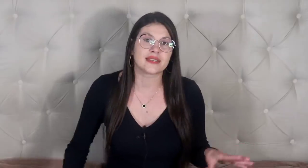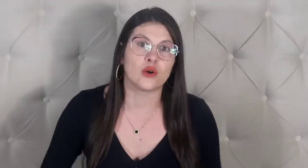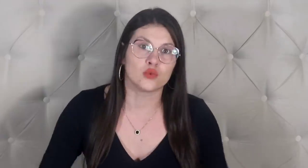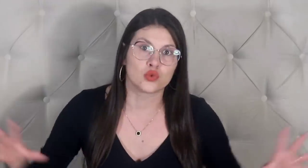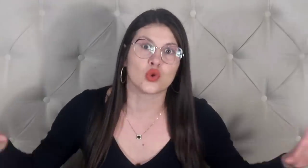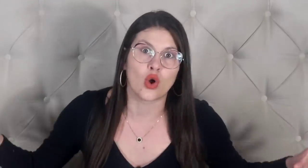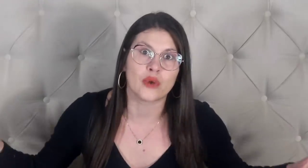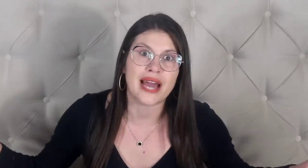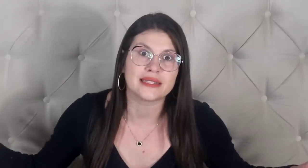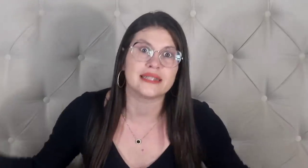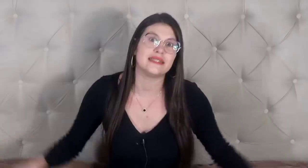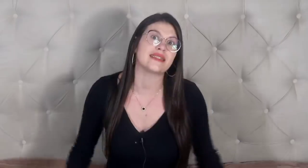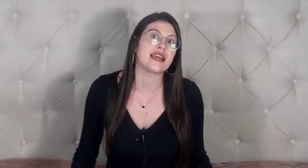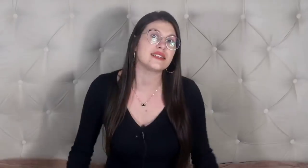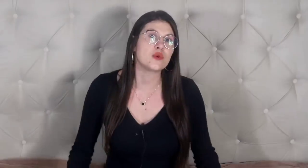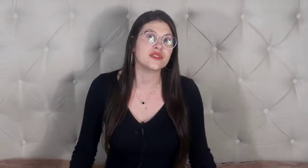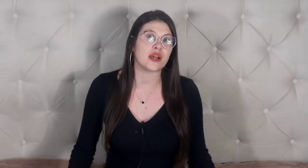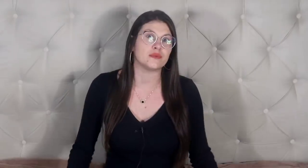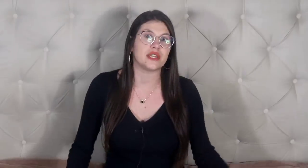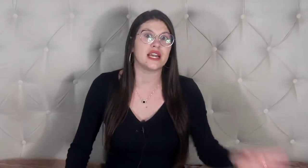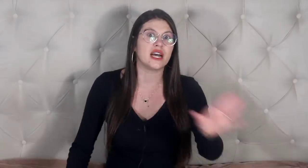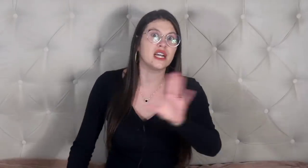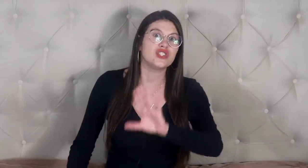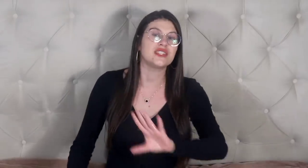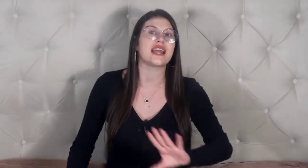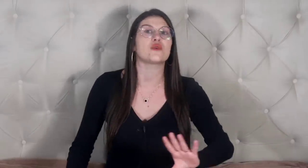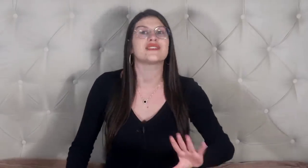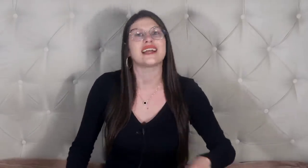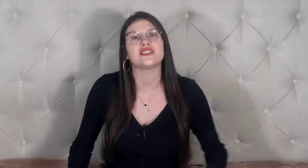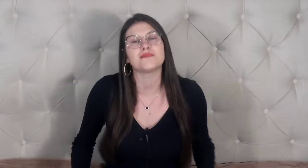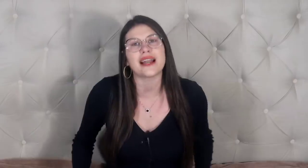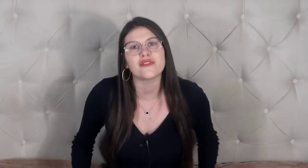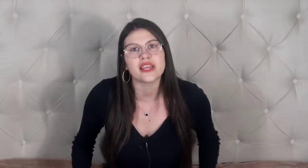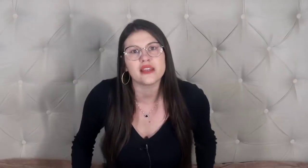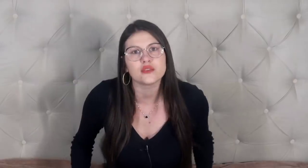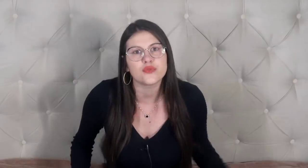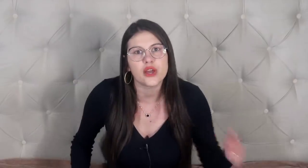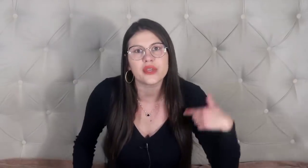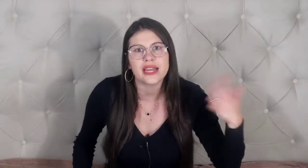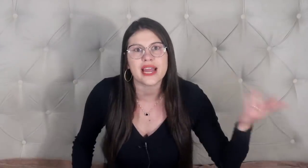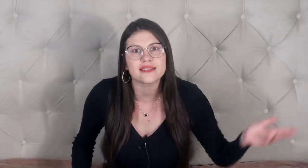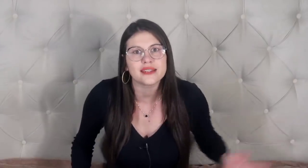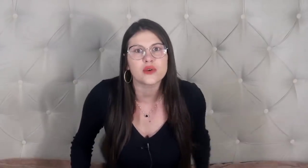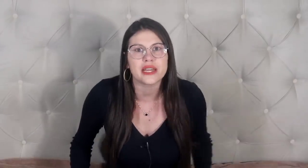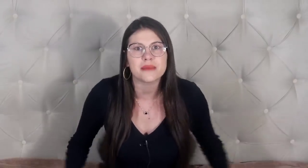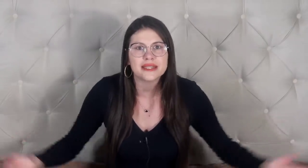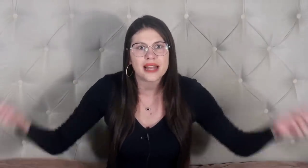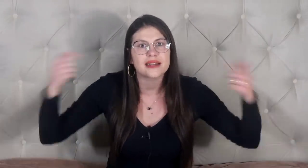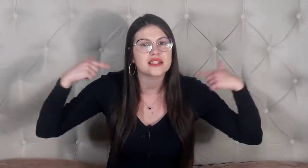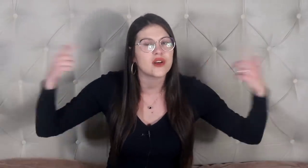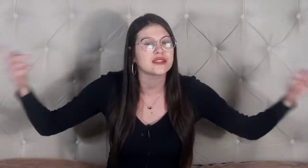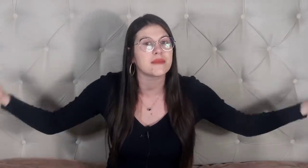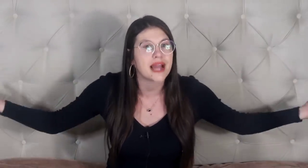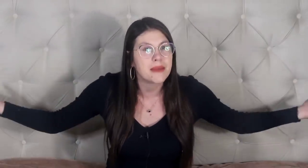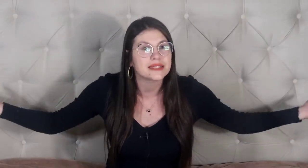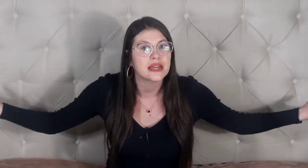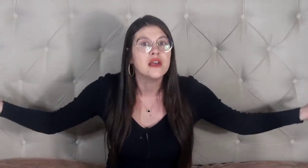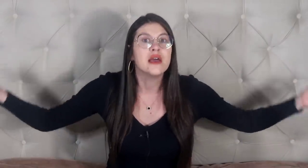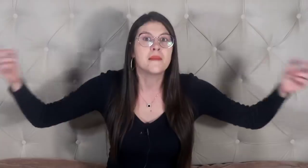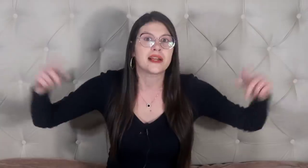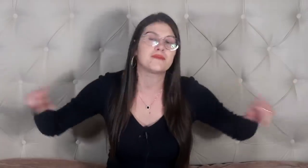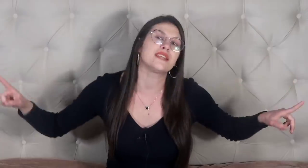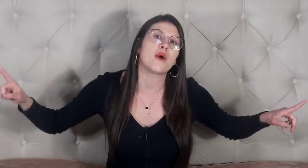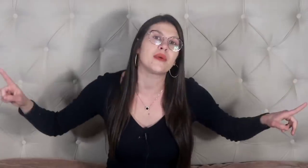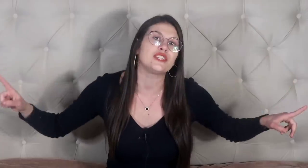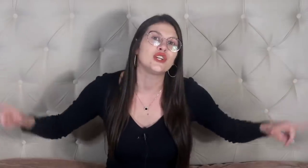que a operação Tudo ou Nada está em execução. E antes de ser acusada de espalhar fake news, fui eu que criei essa teoria baseada nas vozes na minha